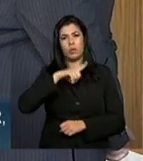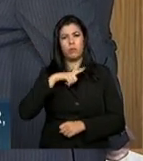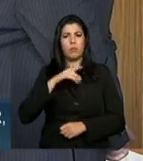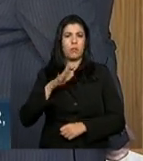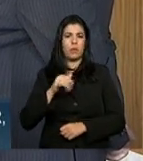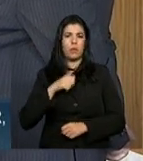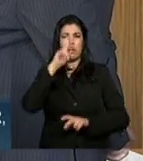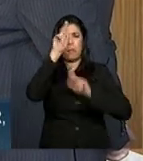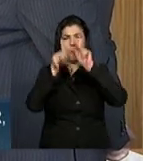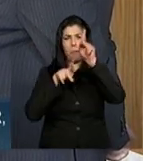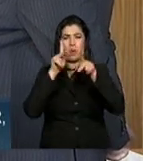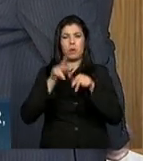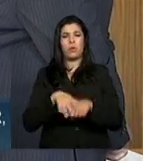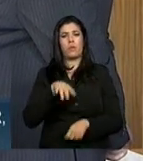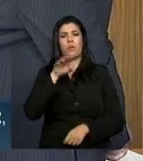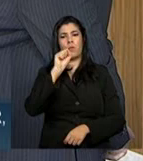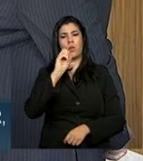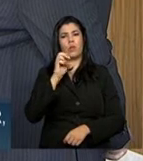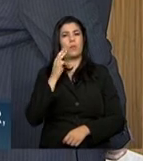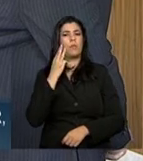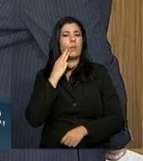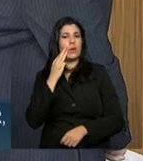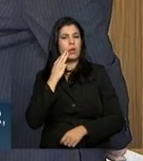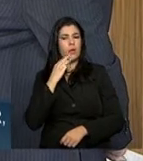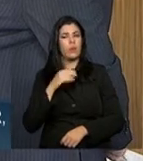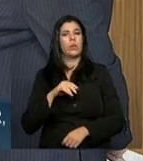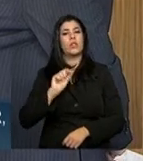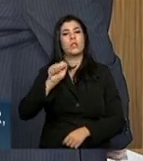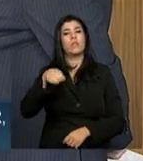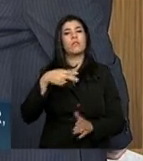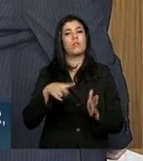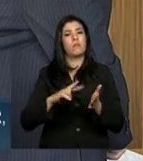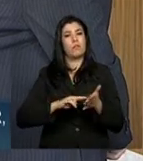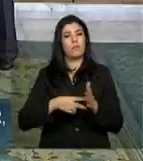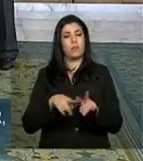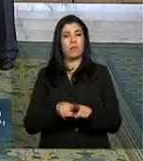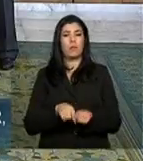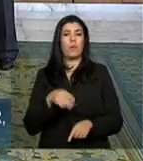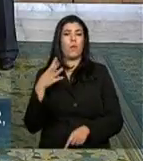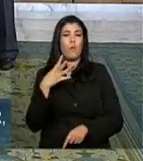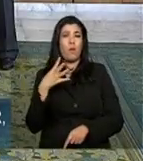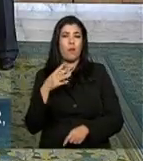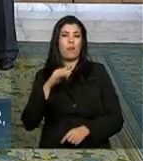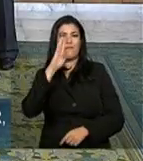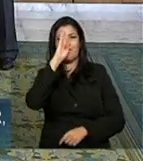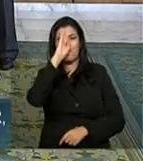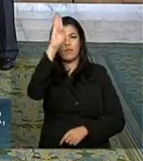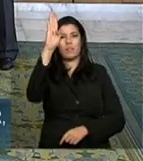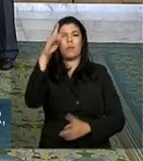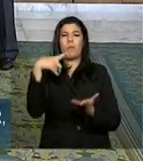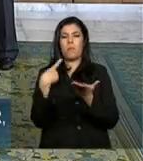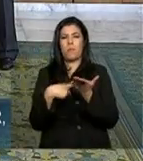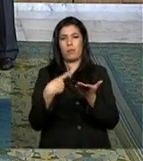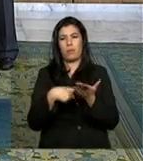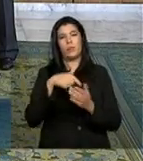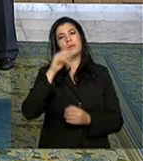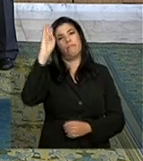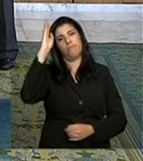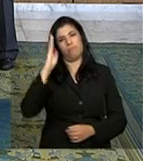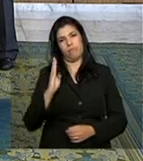habitantes. É o quarto parceiro comercial principal, quarto principal parceiro comercial do